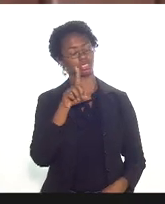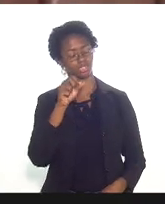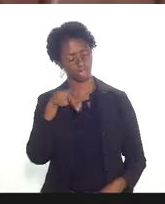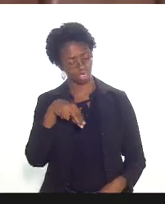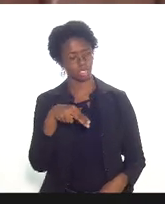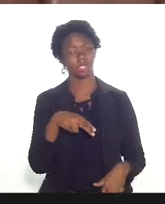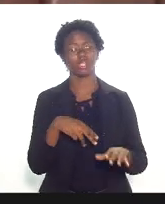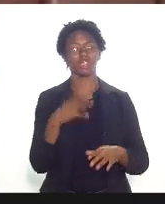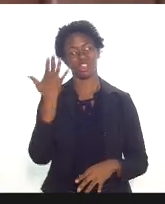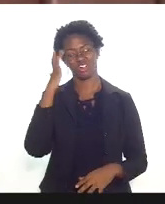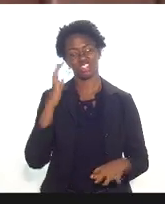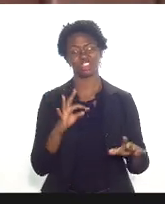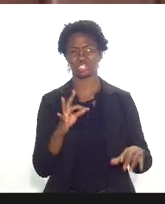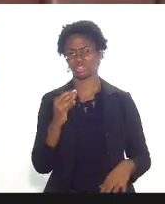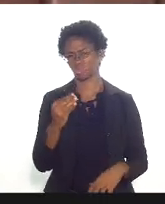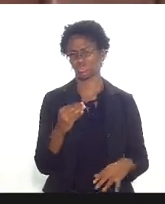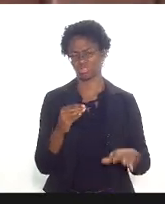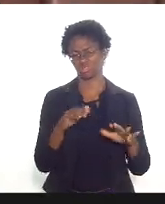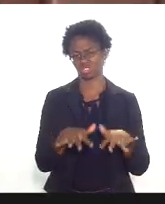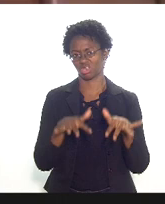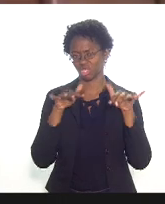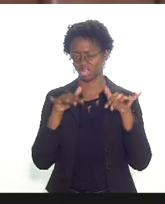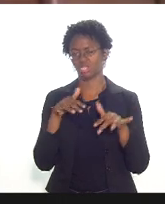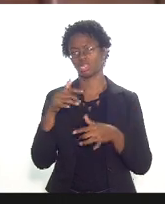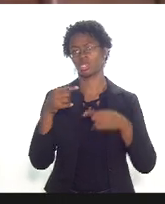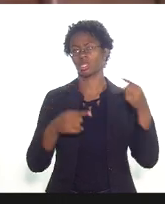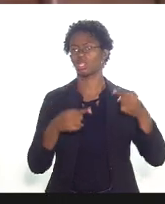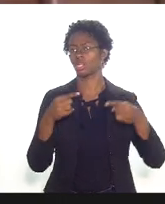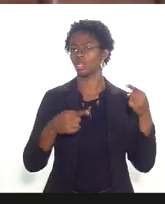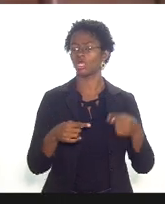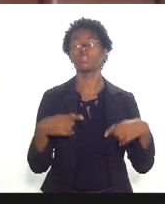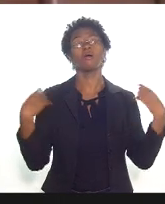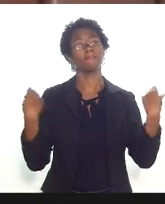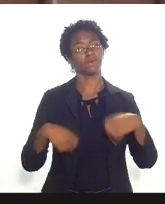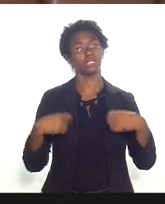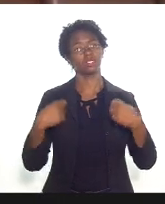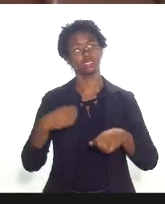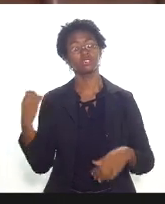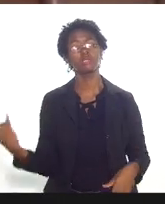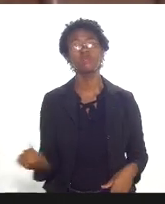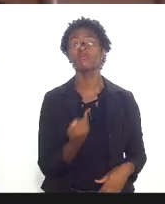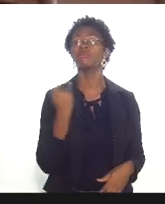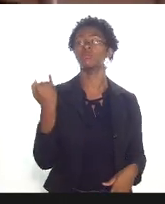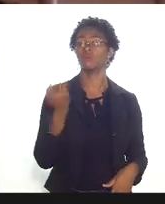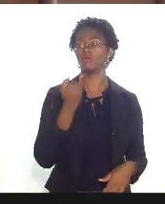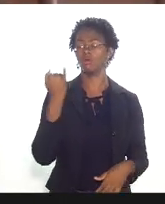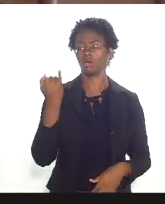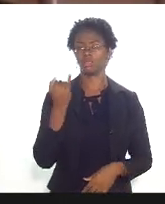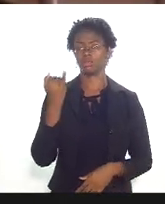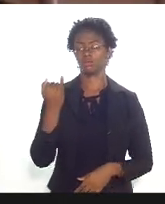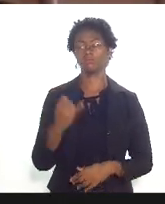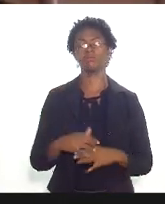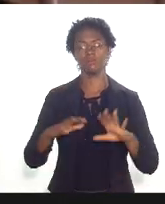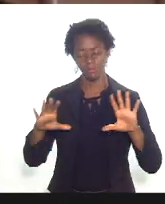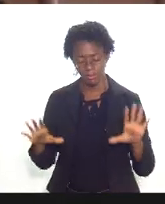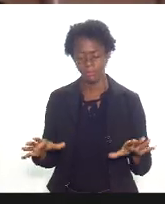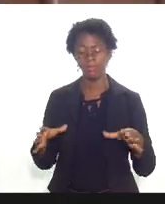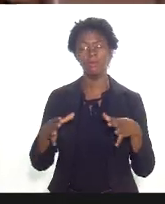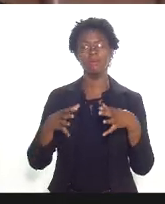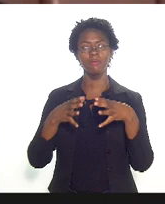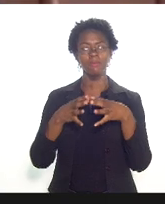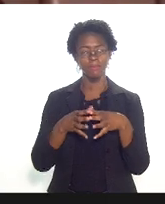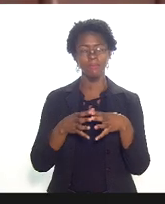dessas audiências, deputado Dionísio, elas deverão, inclusive, ser em conjunto, não só